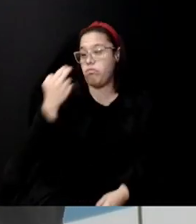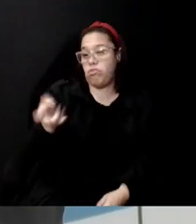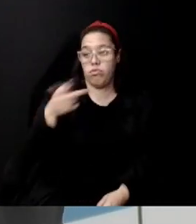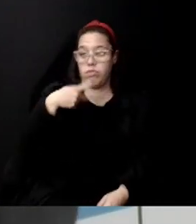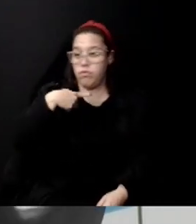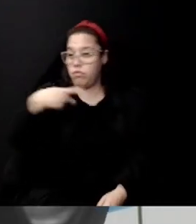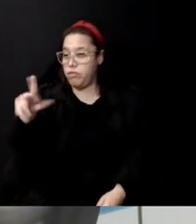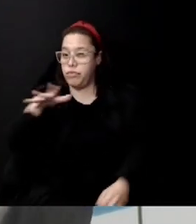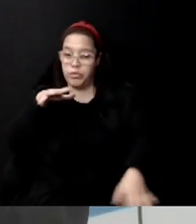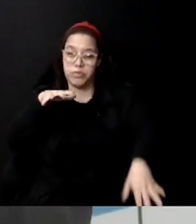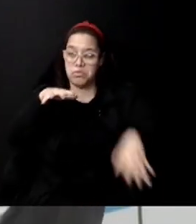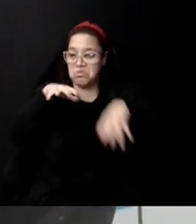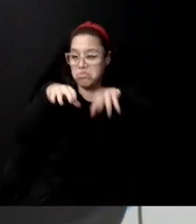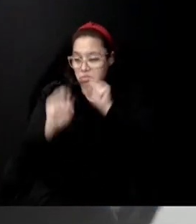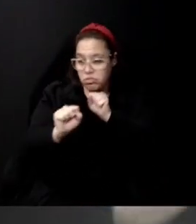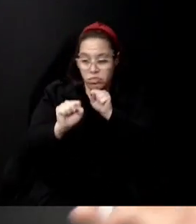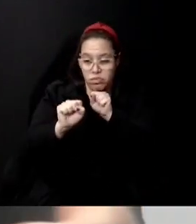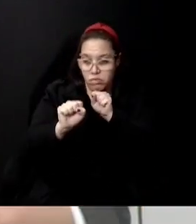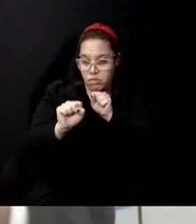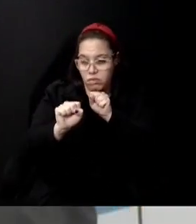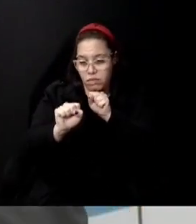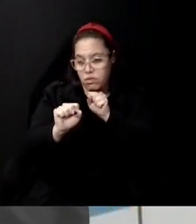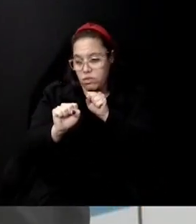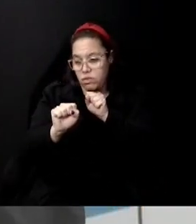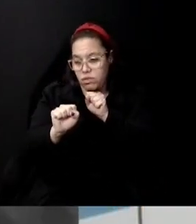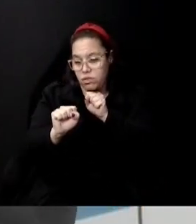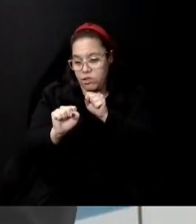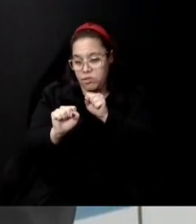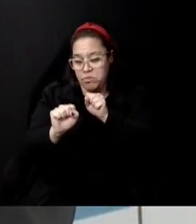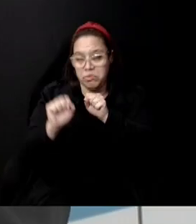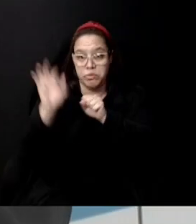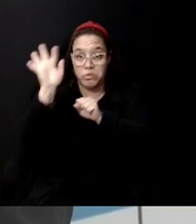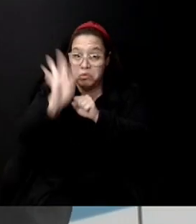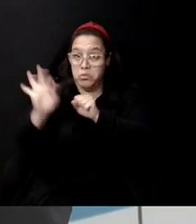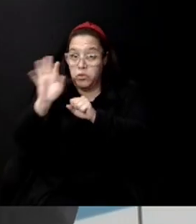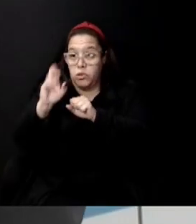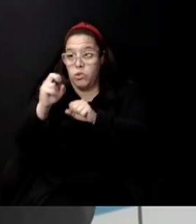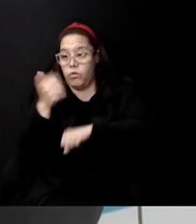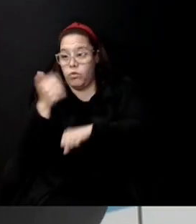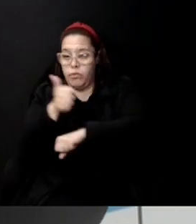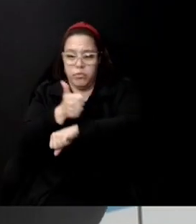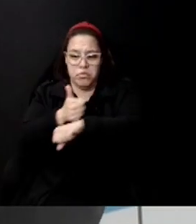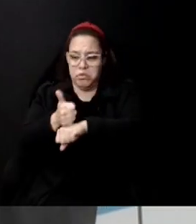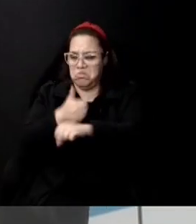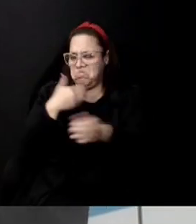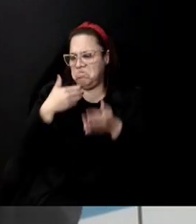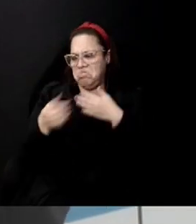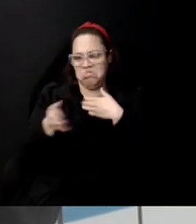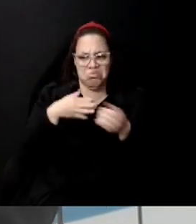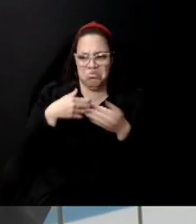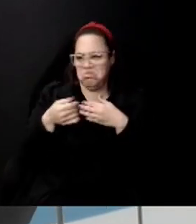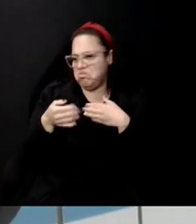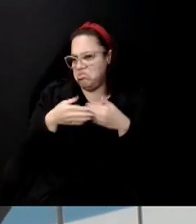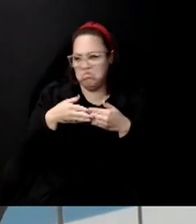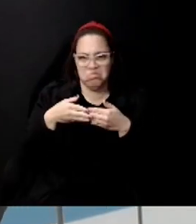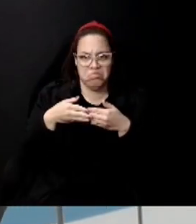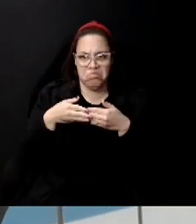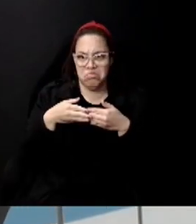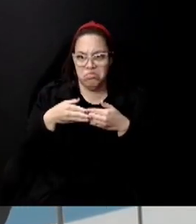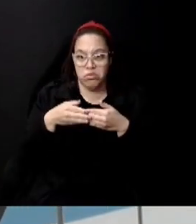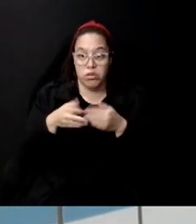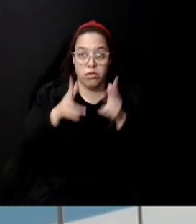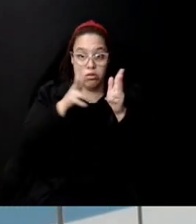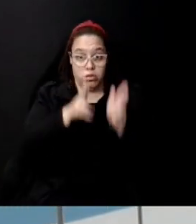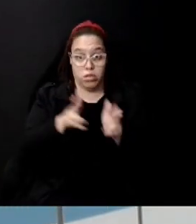formação, seja ela acadêmica ou profissional, não importa, você tem os mesmos